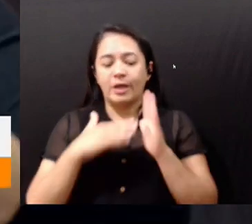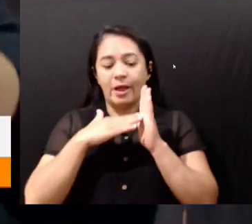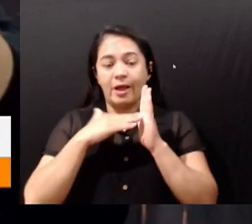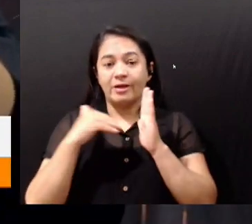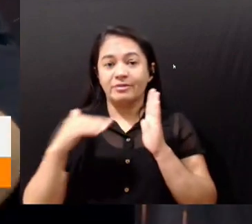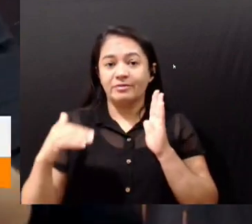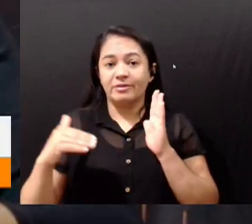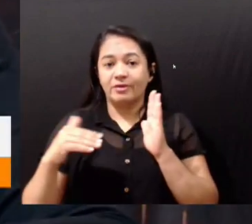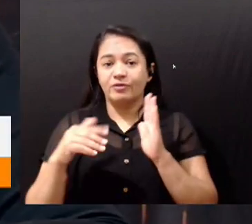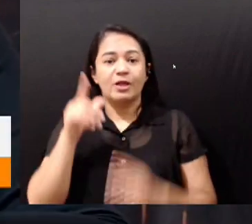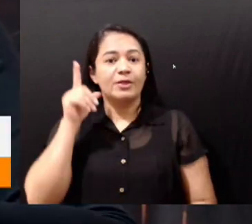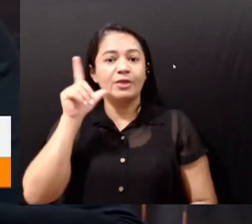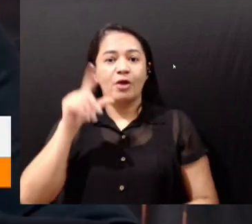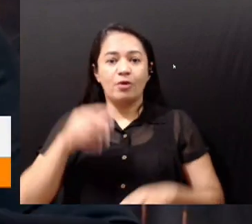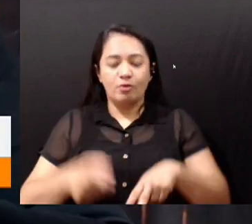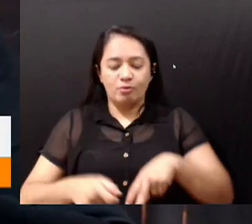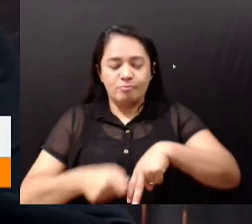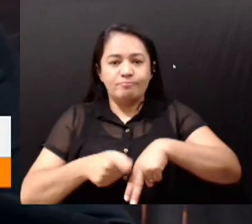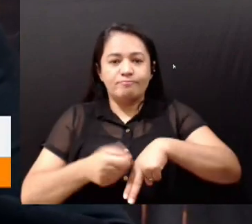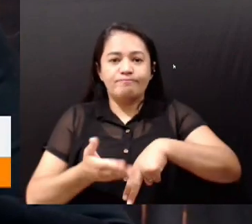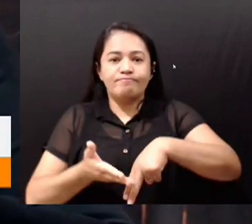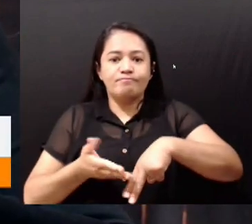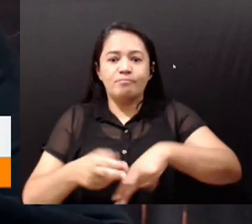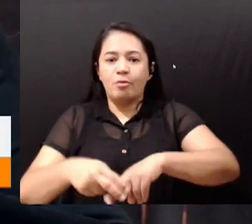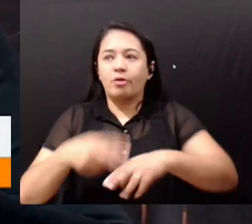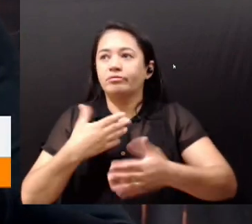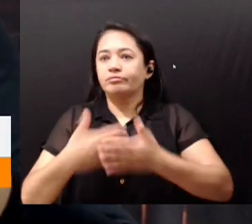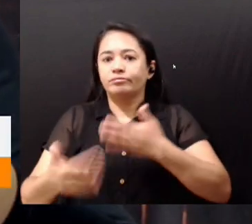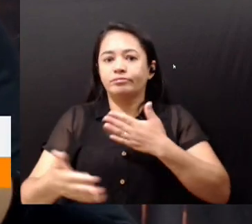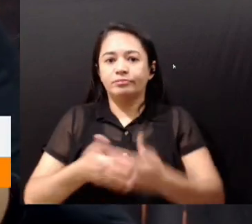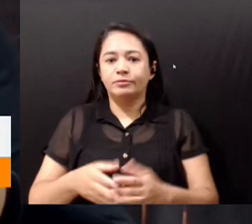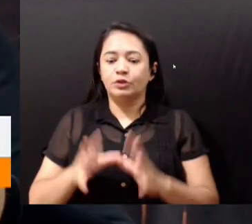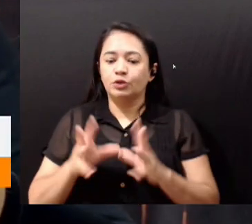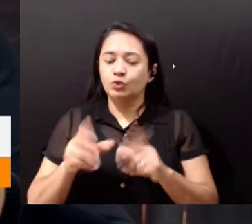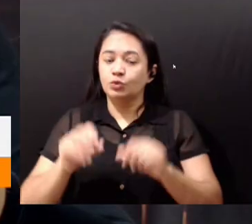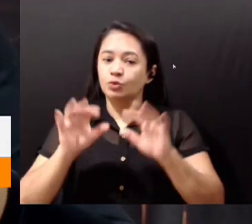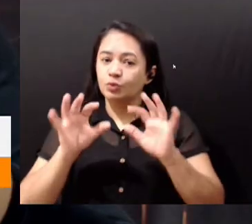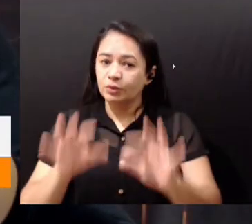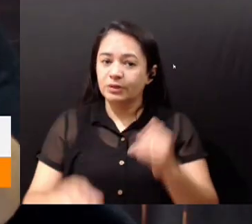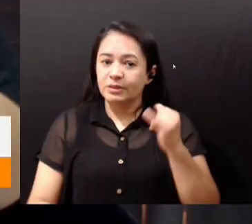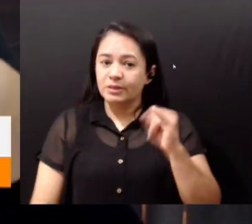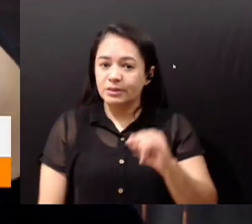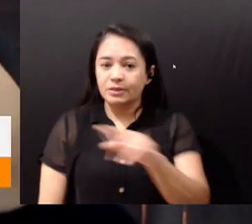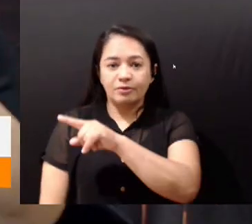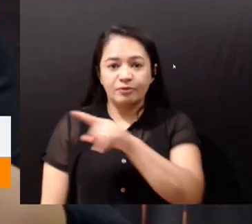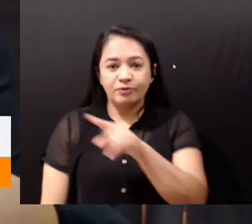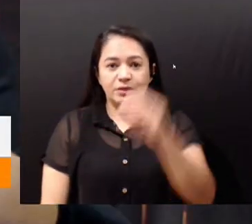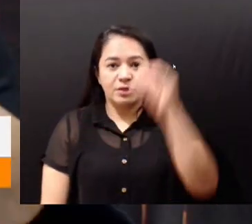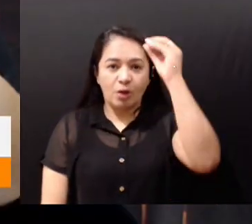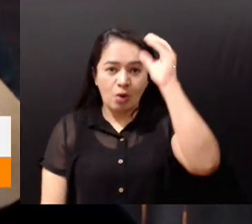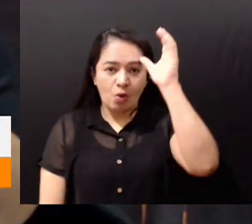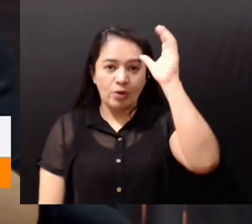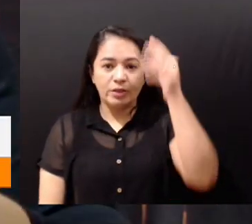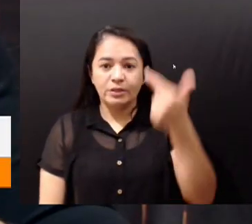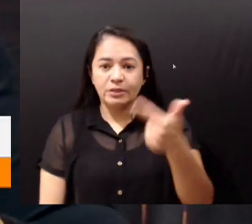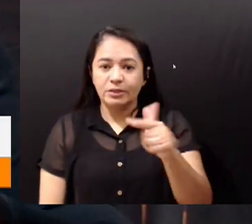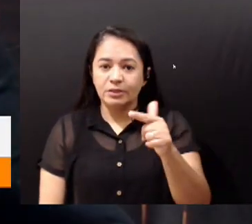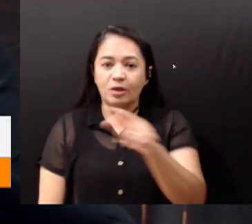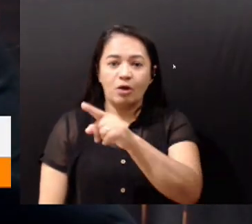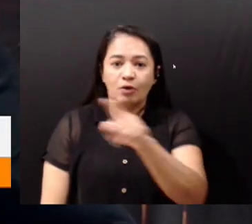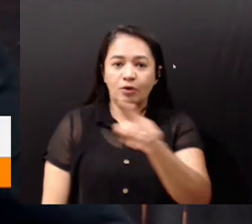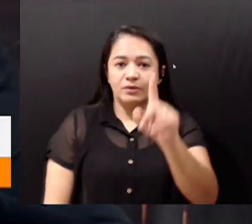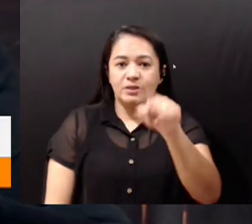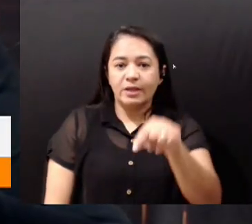um short, pôr alguma coisa. Então, tudo isso, se você não tem ali o conhecimento de quem você é, o porquê você fez as